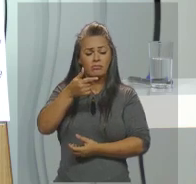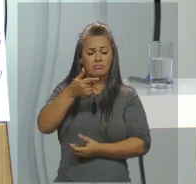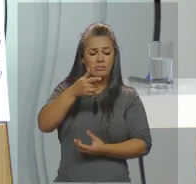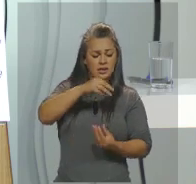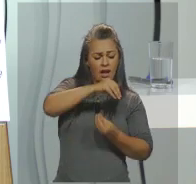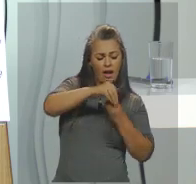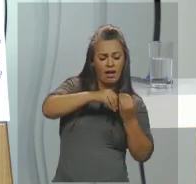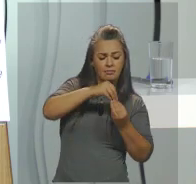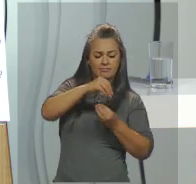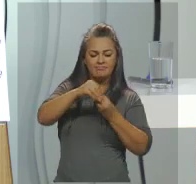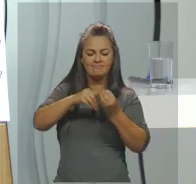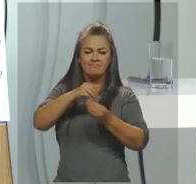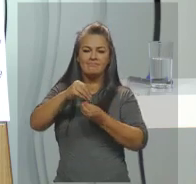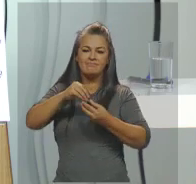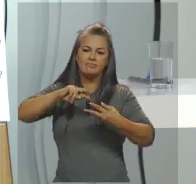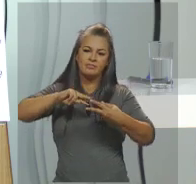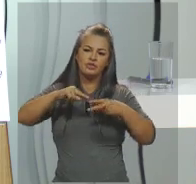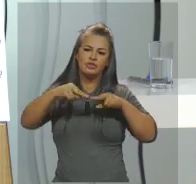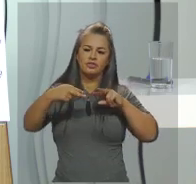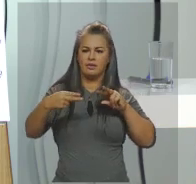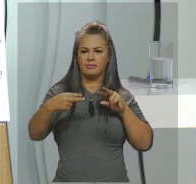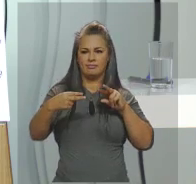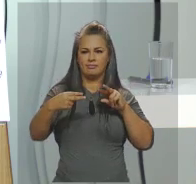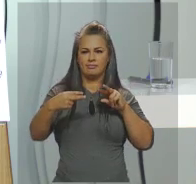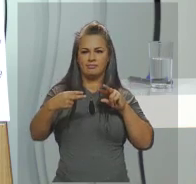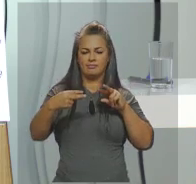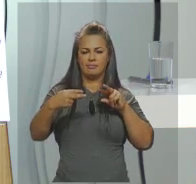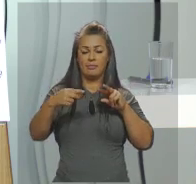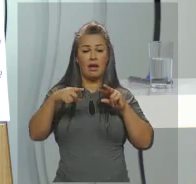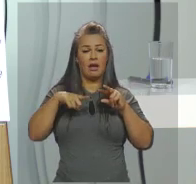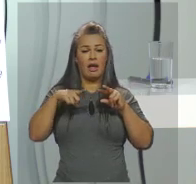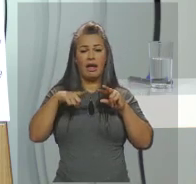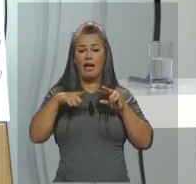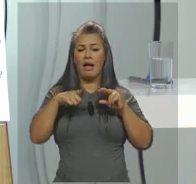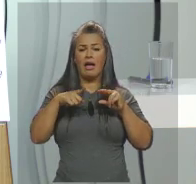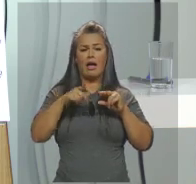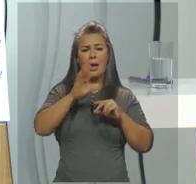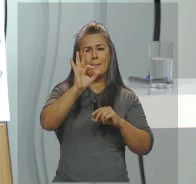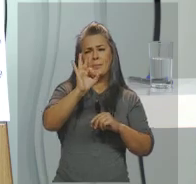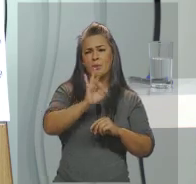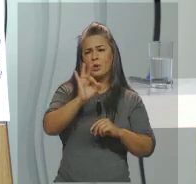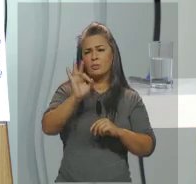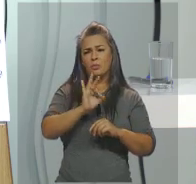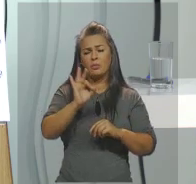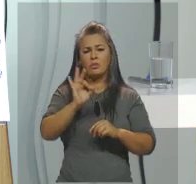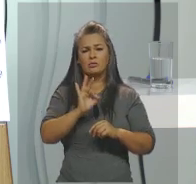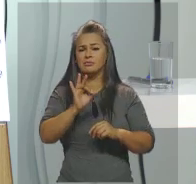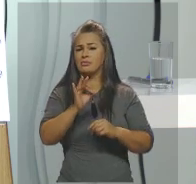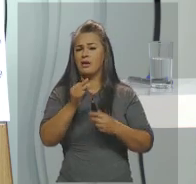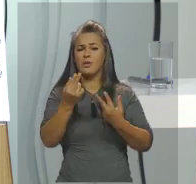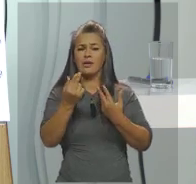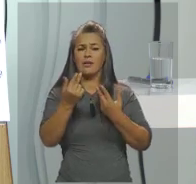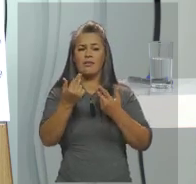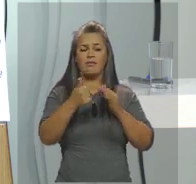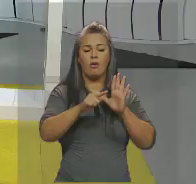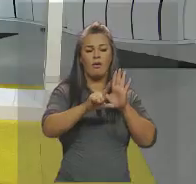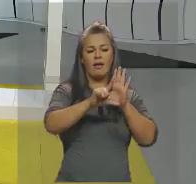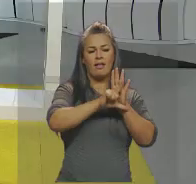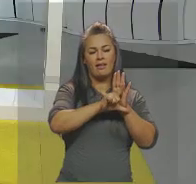gênica. Ela não vai obedecer às proporções estipuladas pela segunda lei de